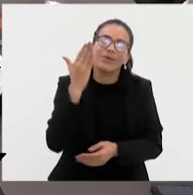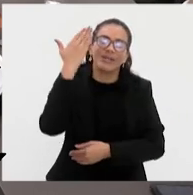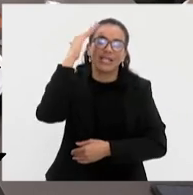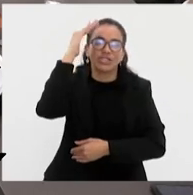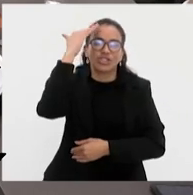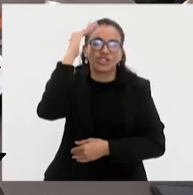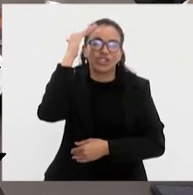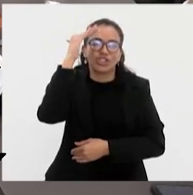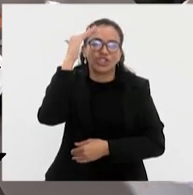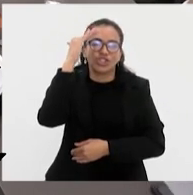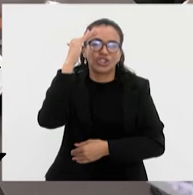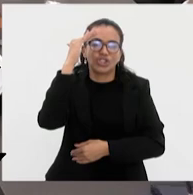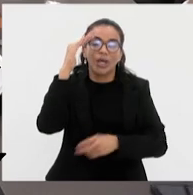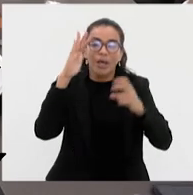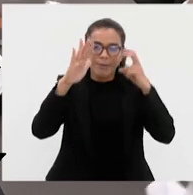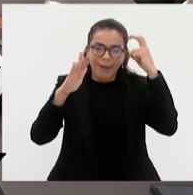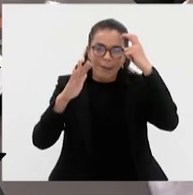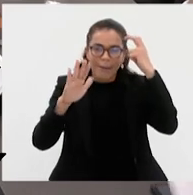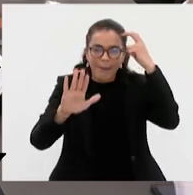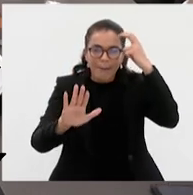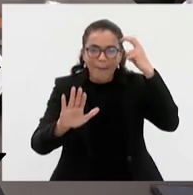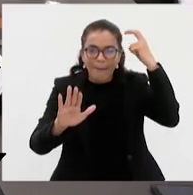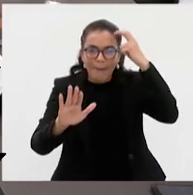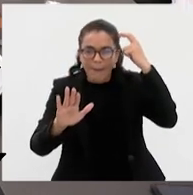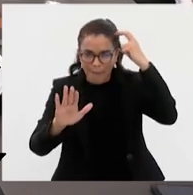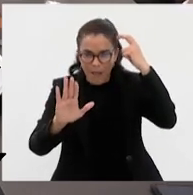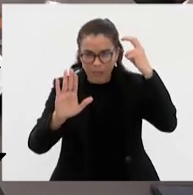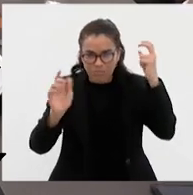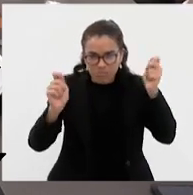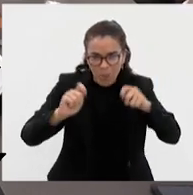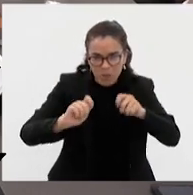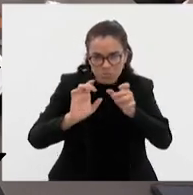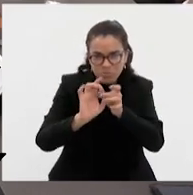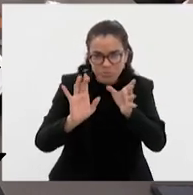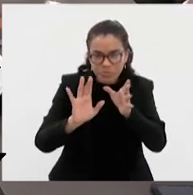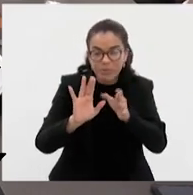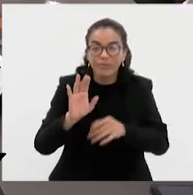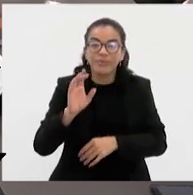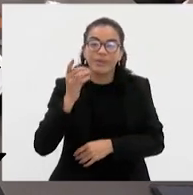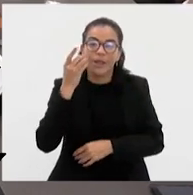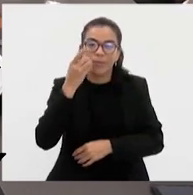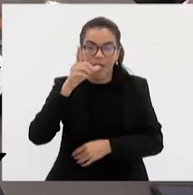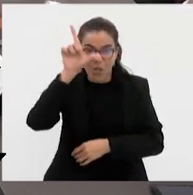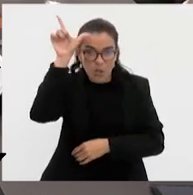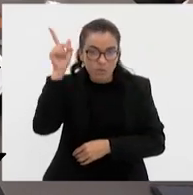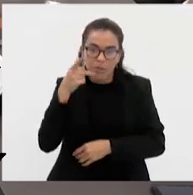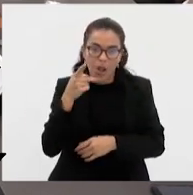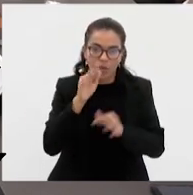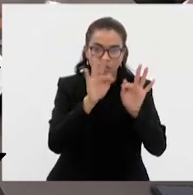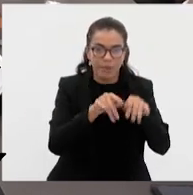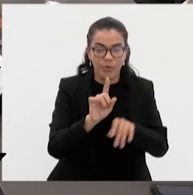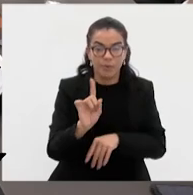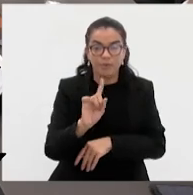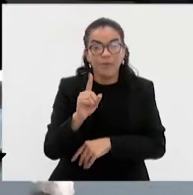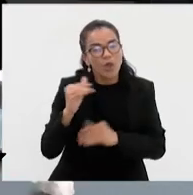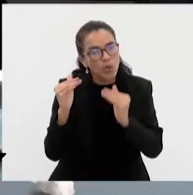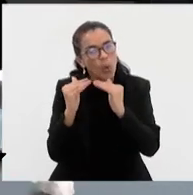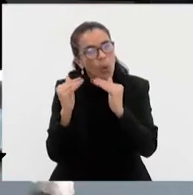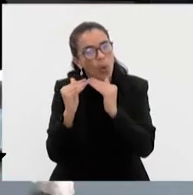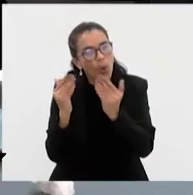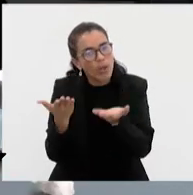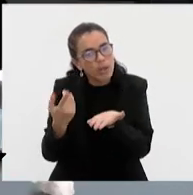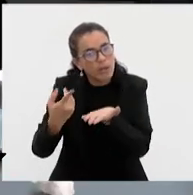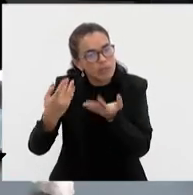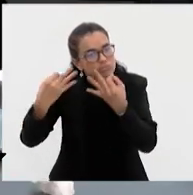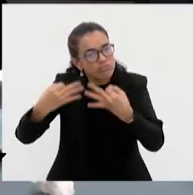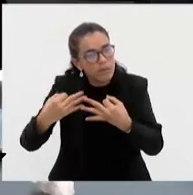concordando. Eu queria se Vossa Excelência, me... É que o Eduardo, deputado Luiz Paulo, não acabou de... Eu estou concordando